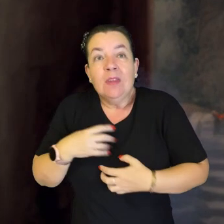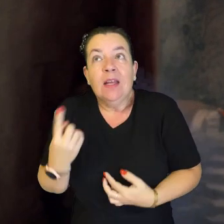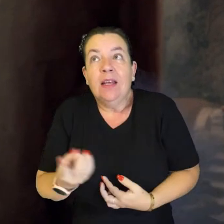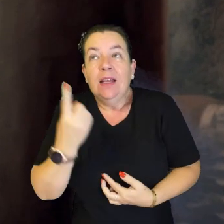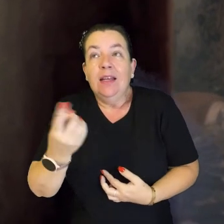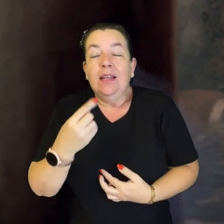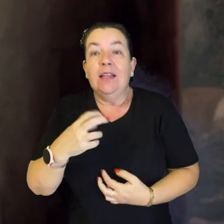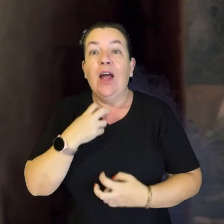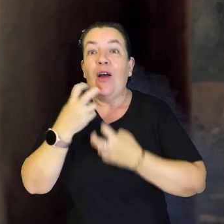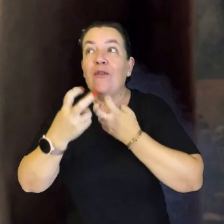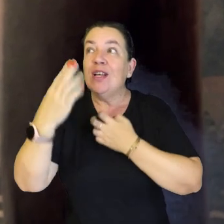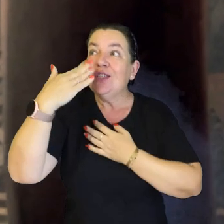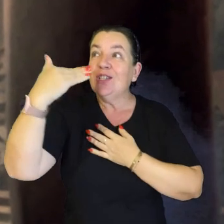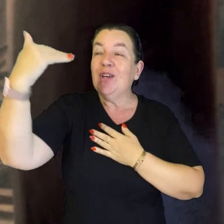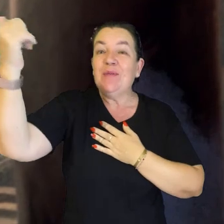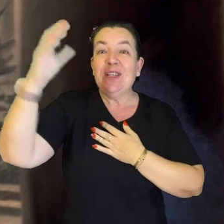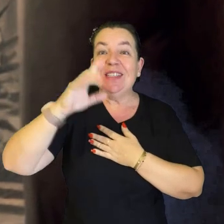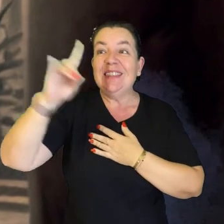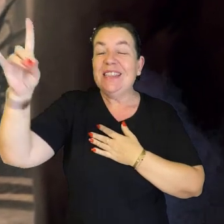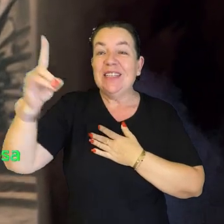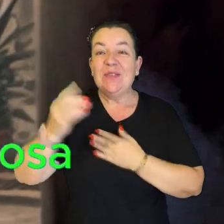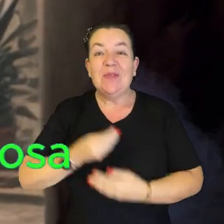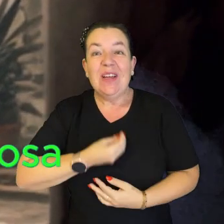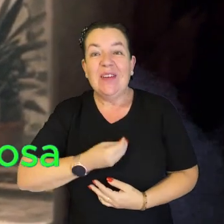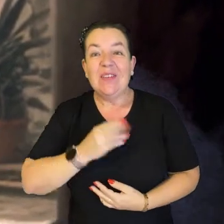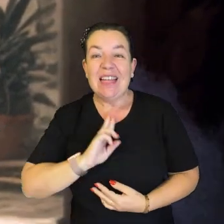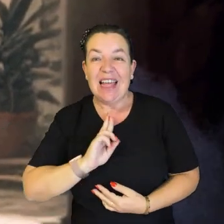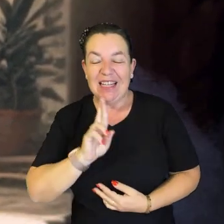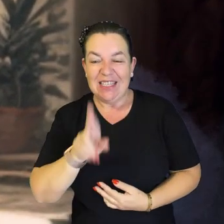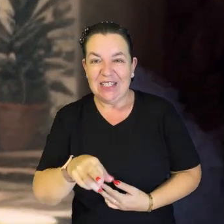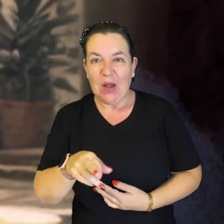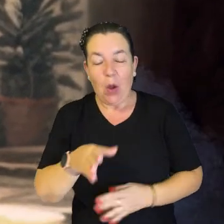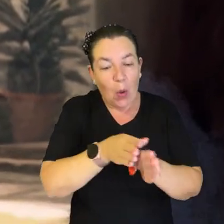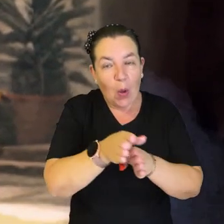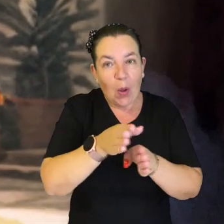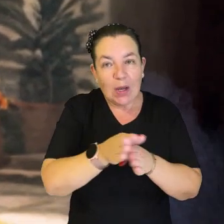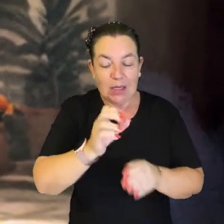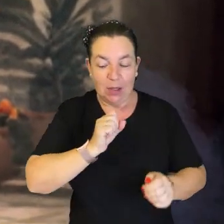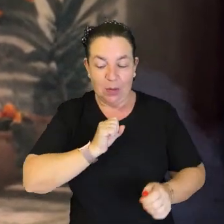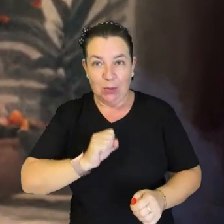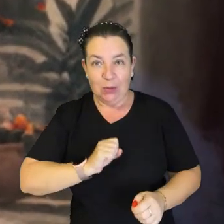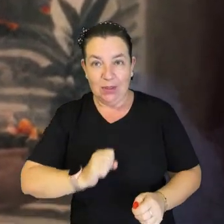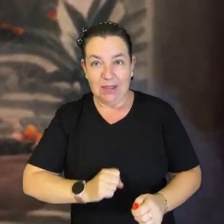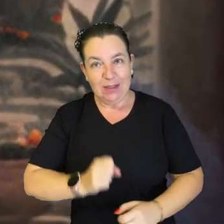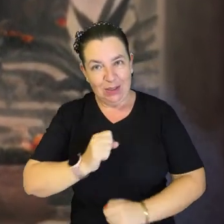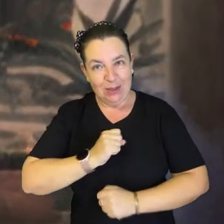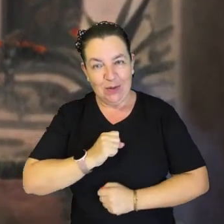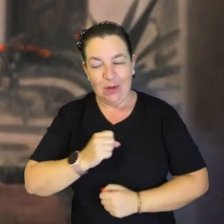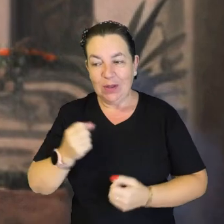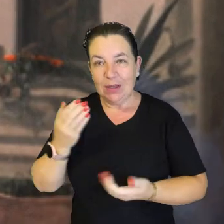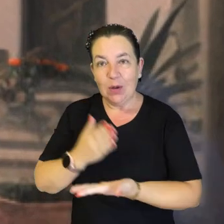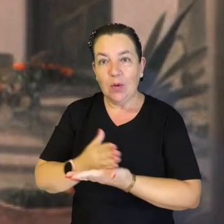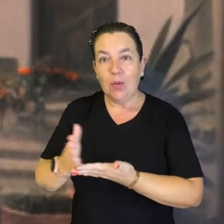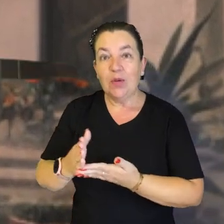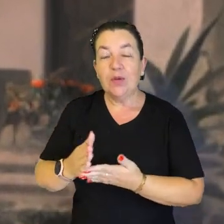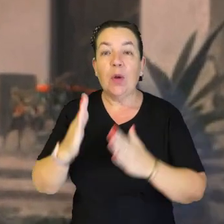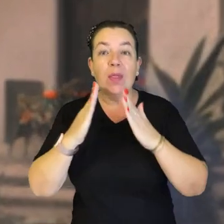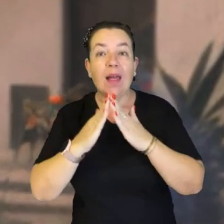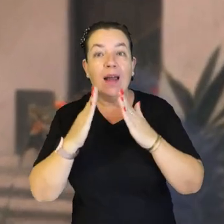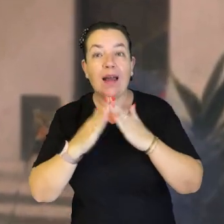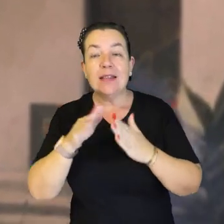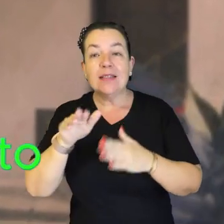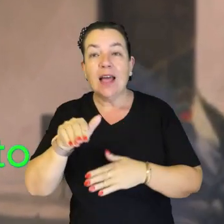a eterna e doce voz de Deus a chamando para a vida religiosa. Orientada por um sacerdote, ingressou na casa mãe da